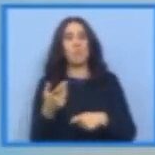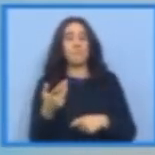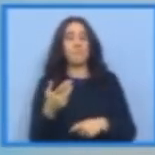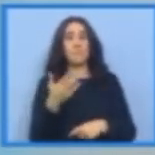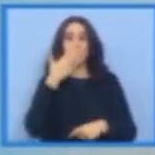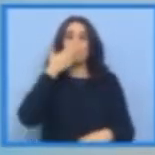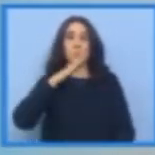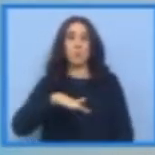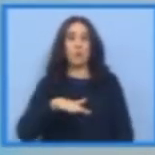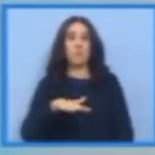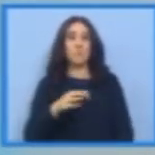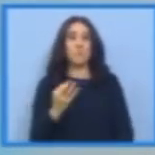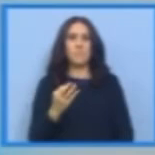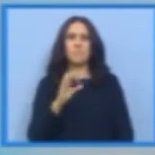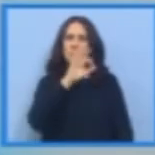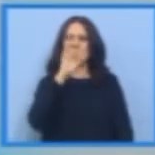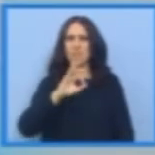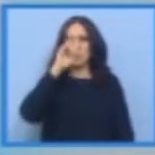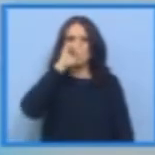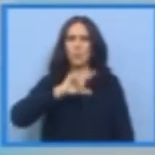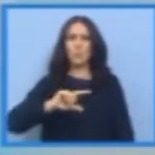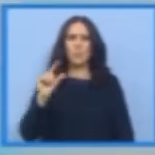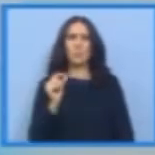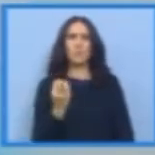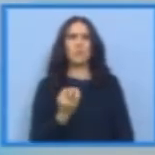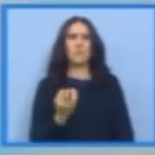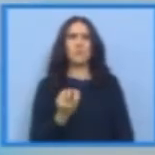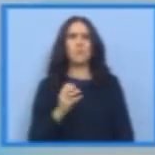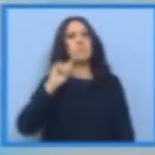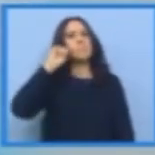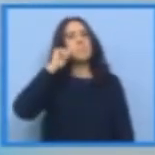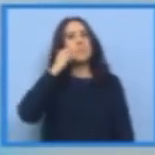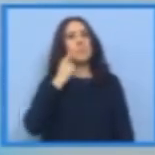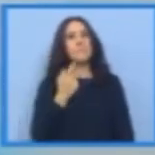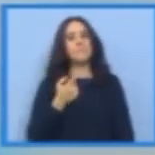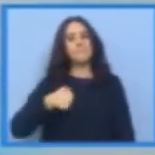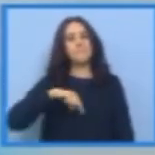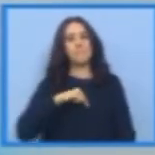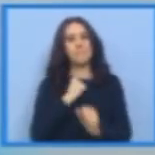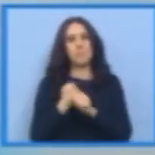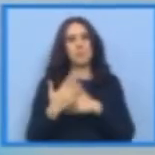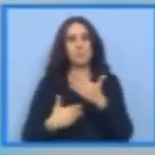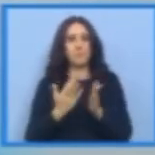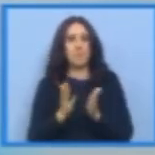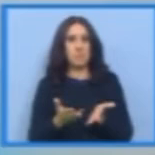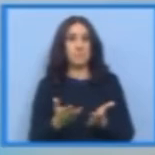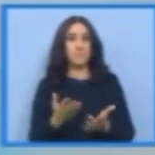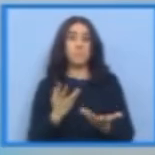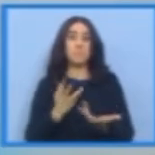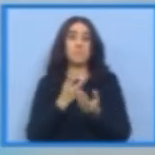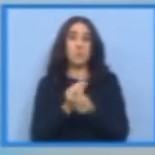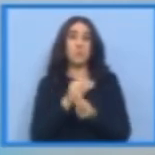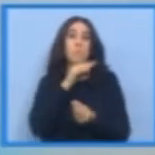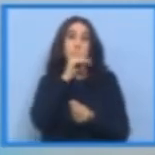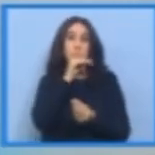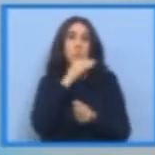menores também é uma percentagem muito alta que está a ser atingida e temos que trabalhar não só com as polícias,